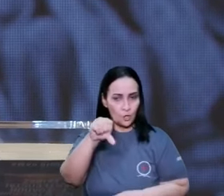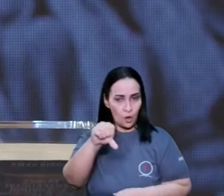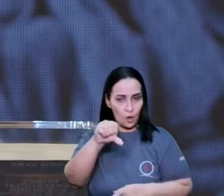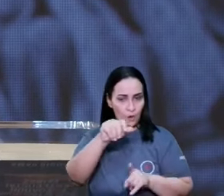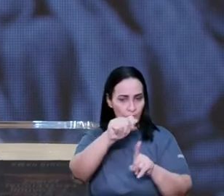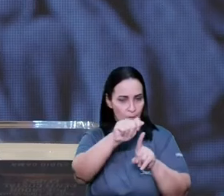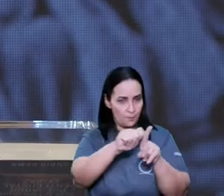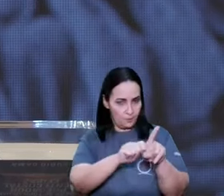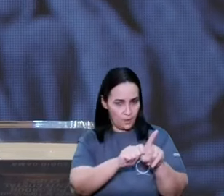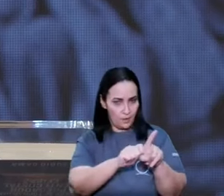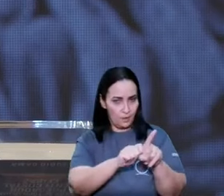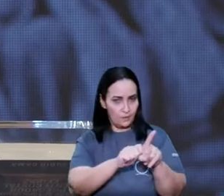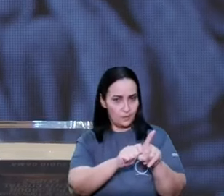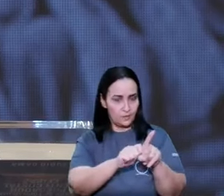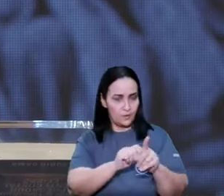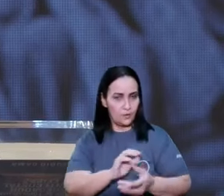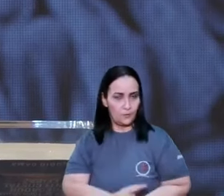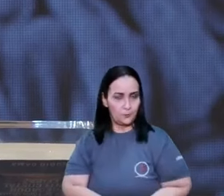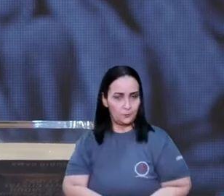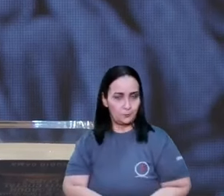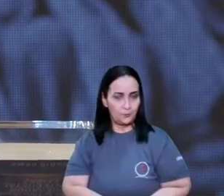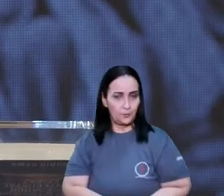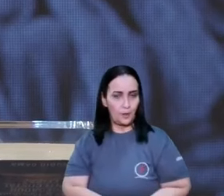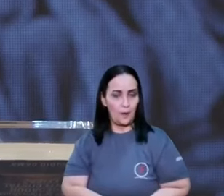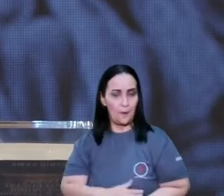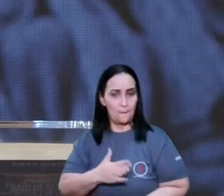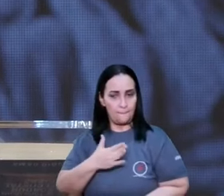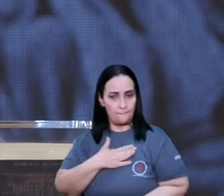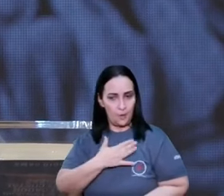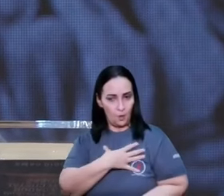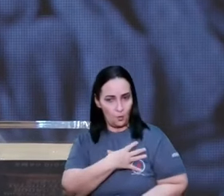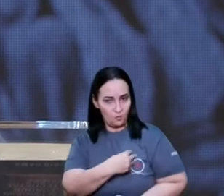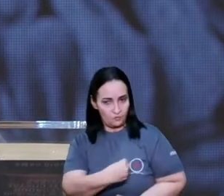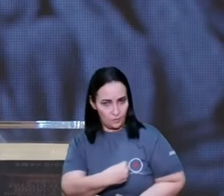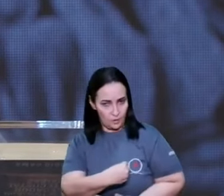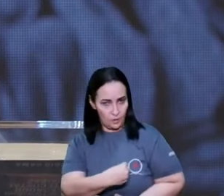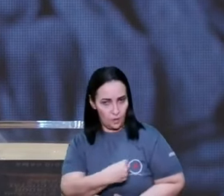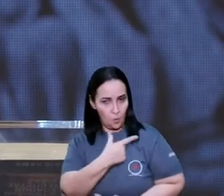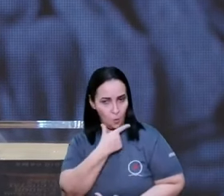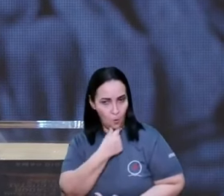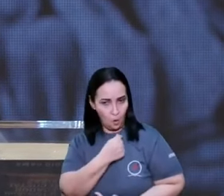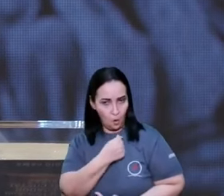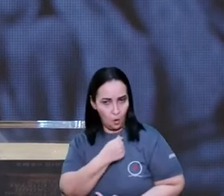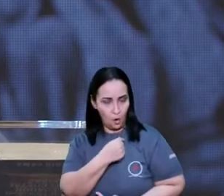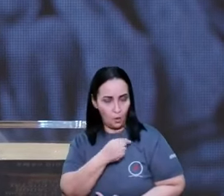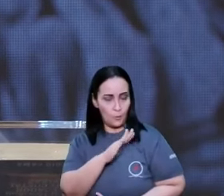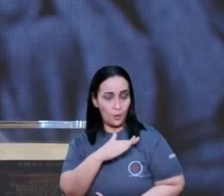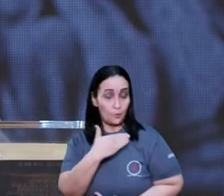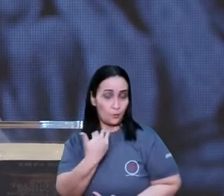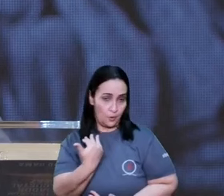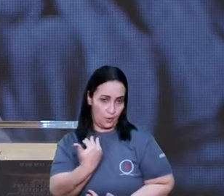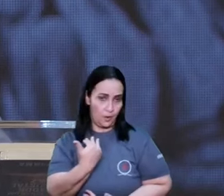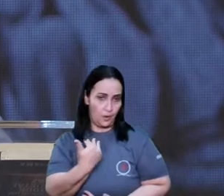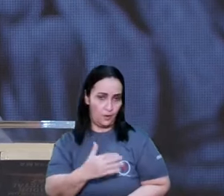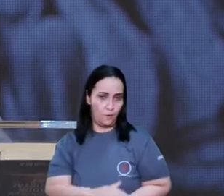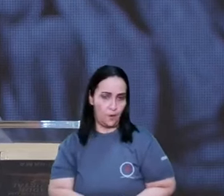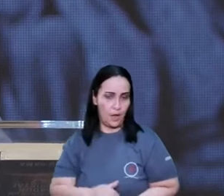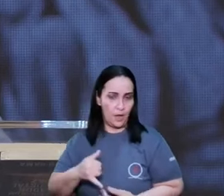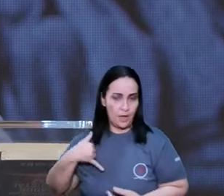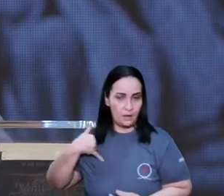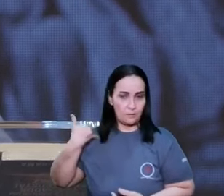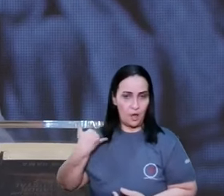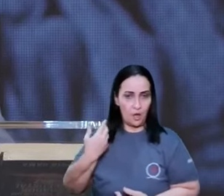pedir o meu Isaac e eu ofereci o meu Isaac a Deus com 30 anos e esta